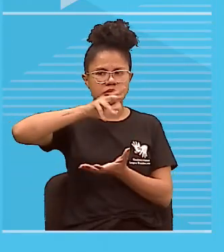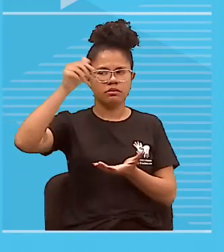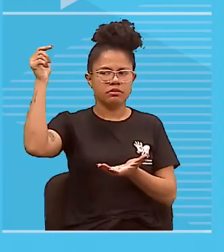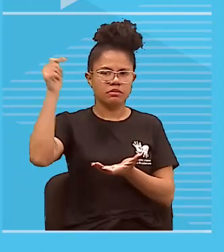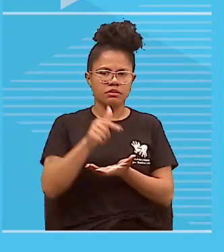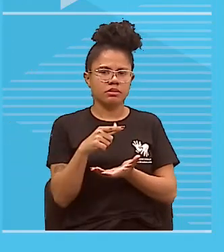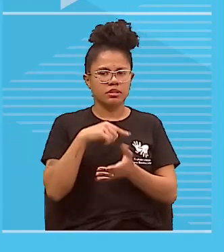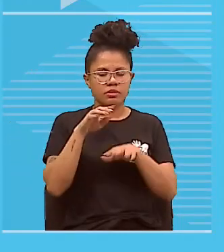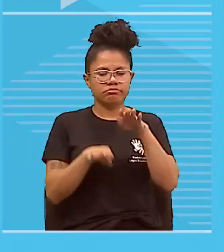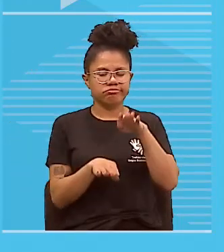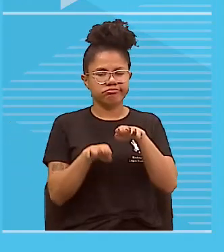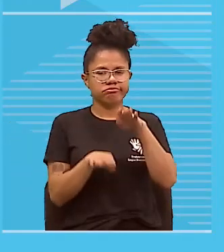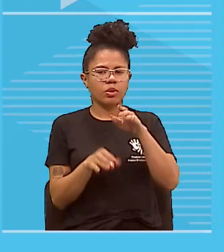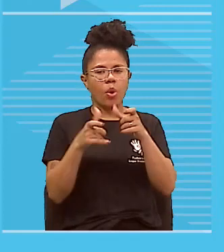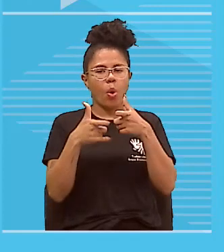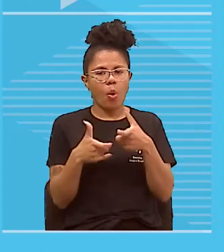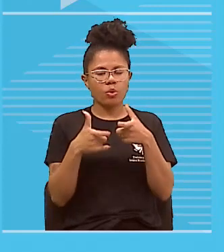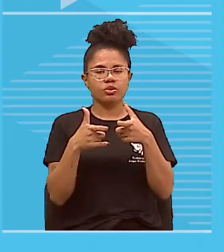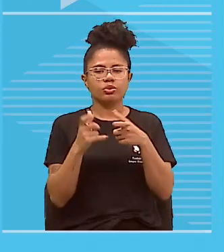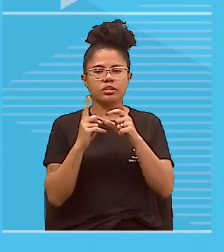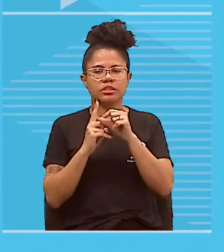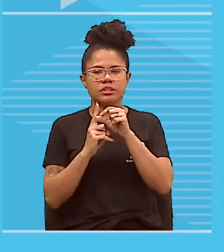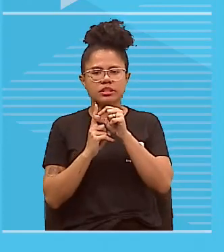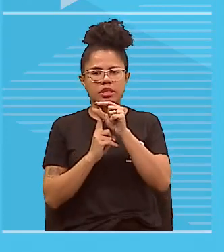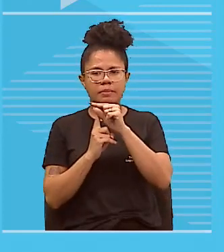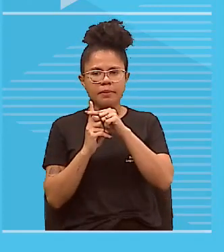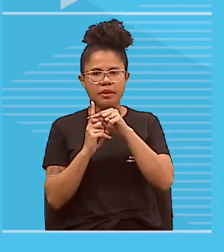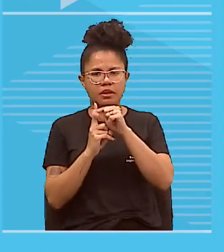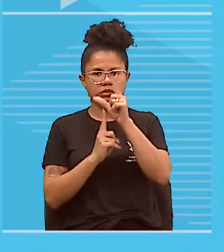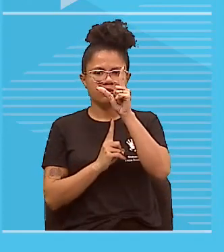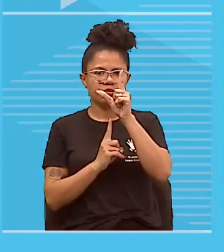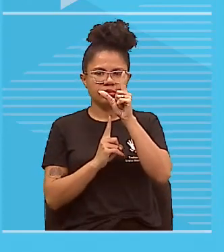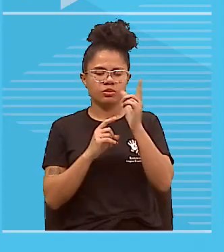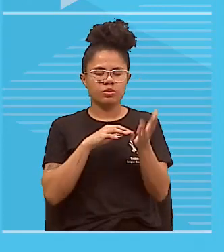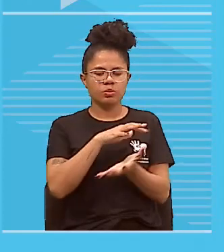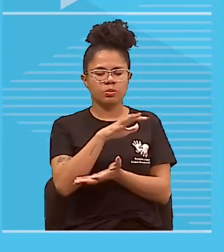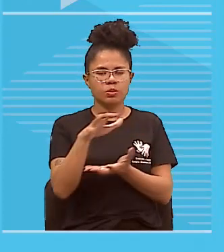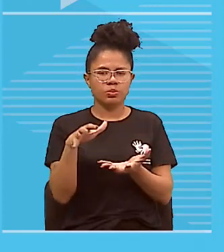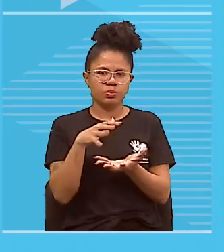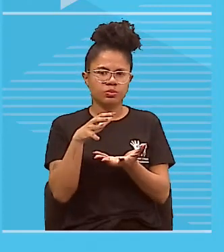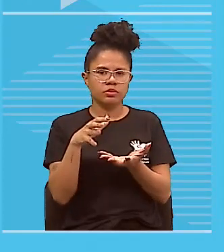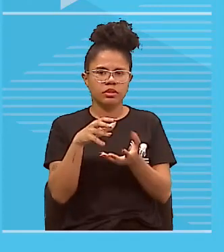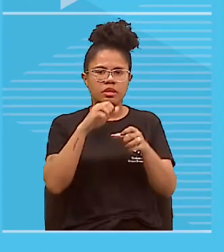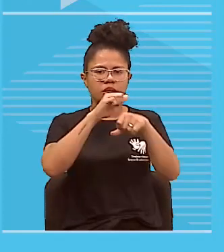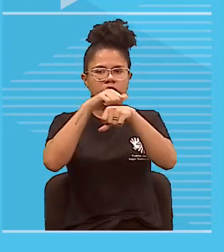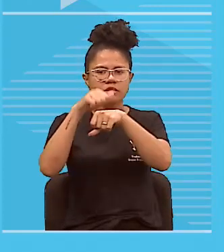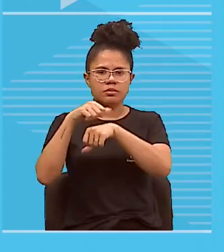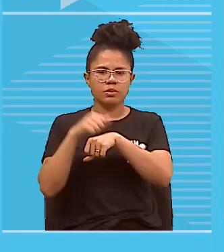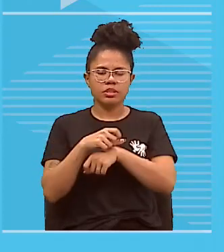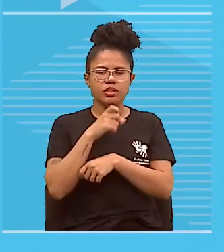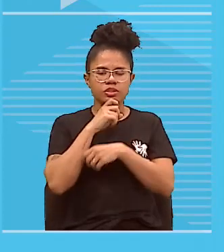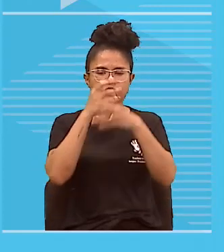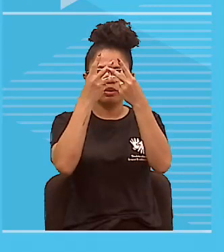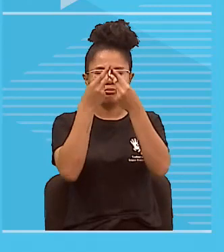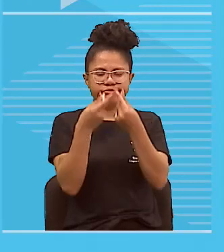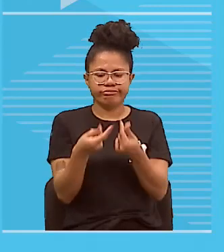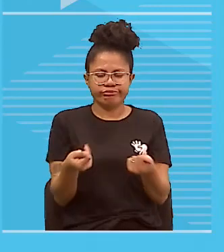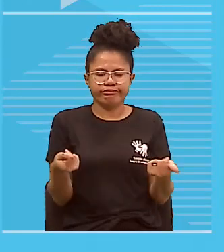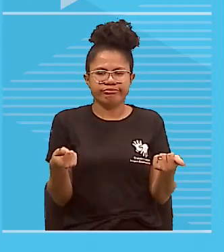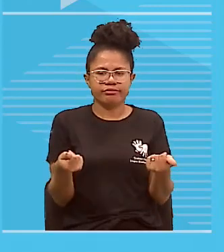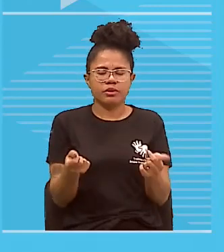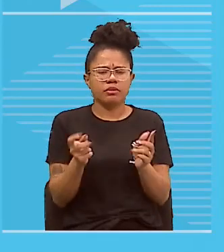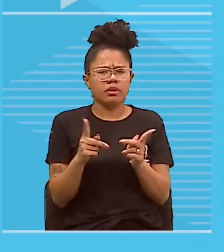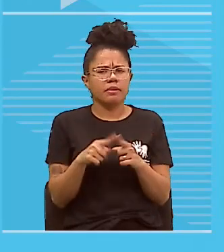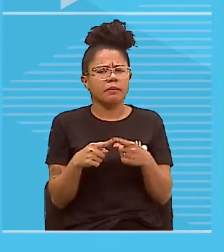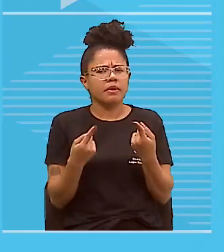um desequilíbrio na temperatura do planeta, de forma a ocasionar o derretimento das calotas polares. Ótimo! Mas o que é